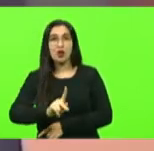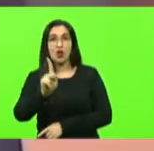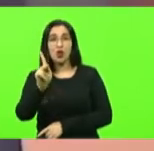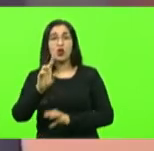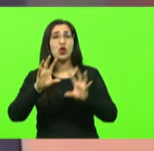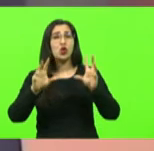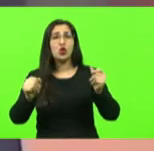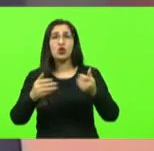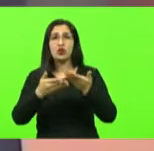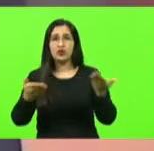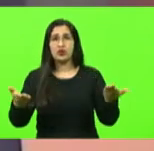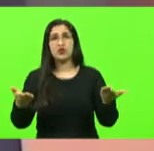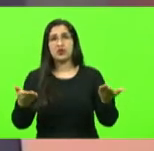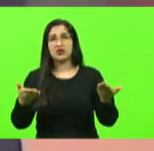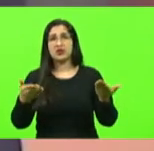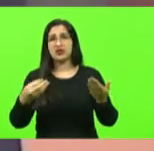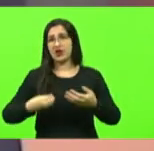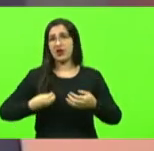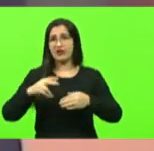falaram